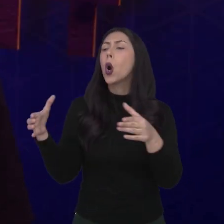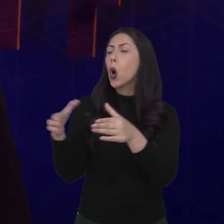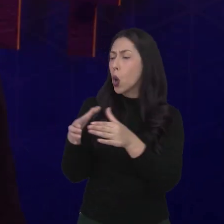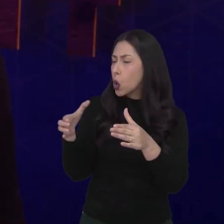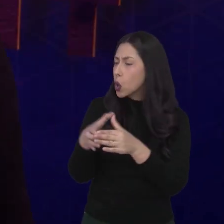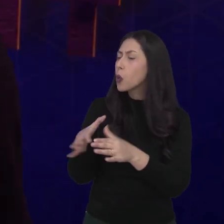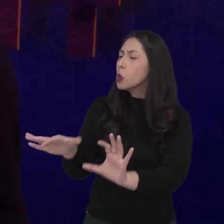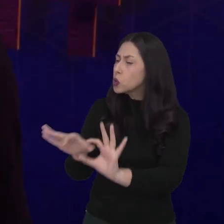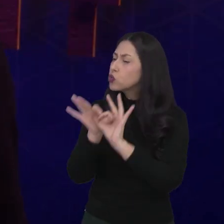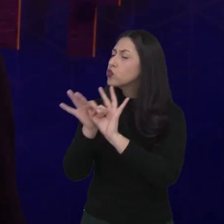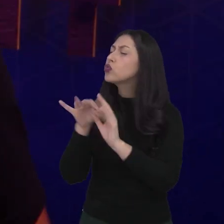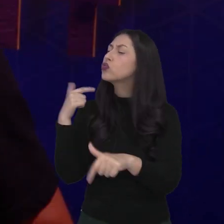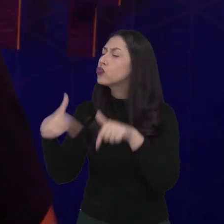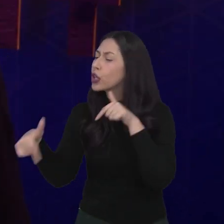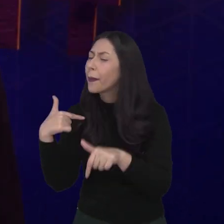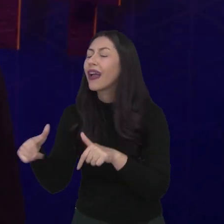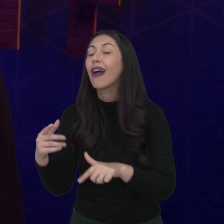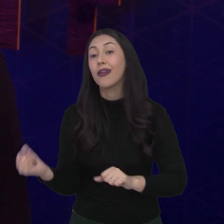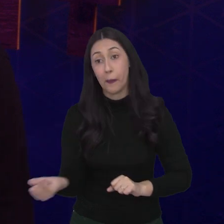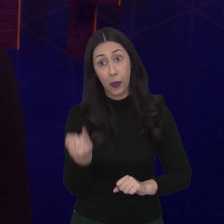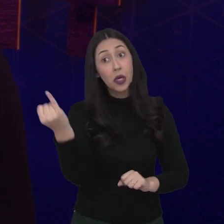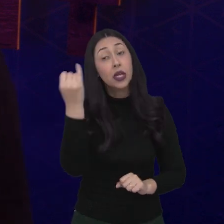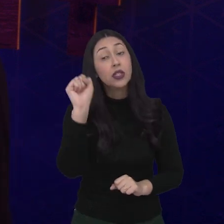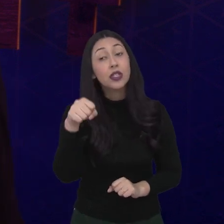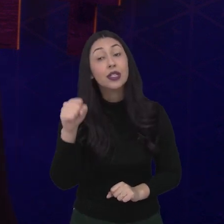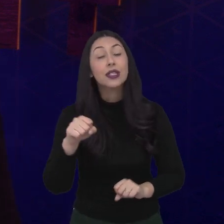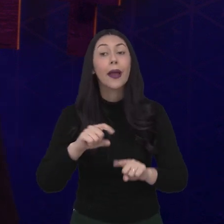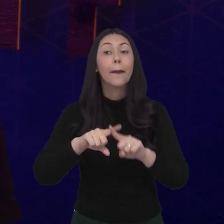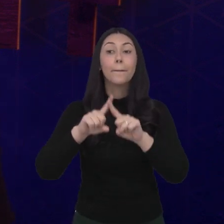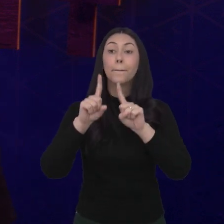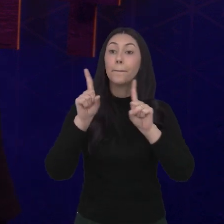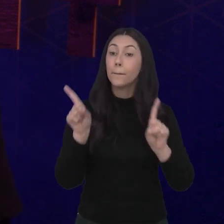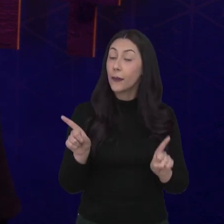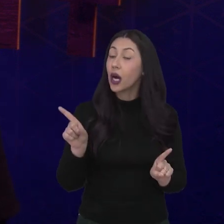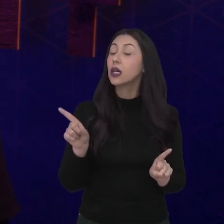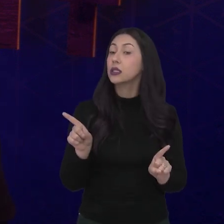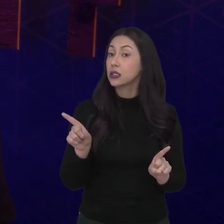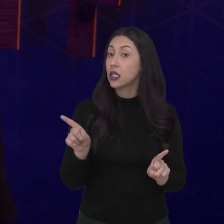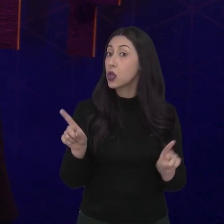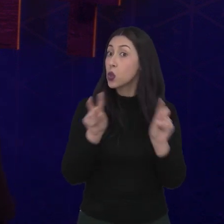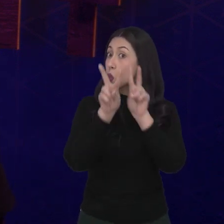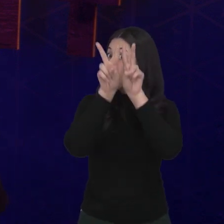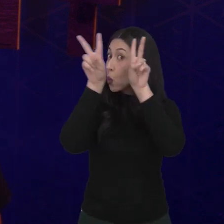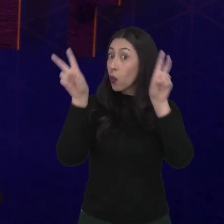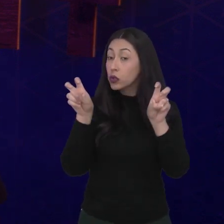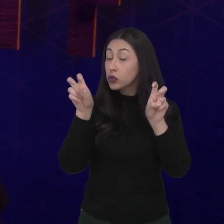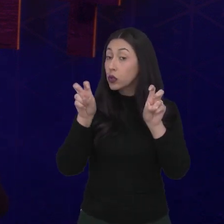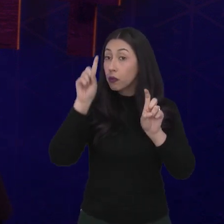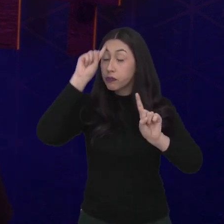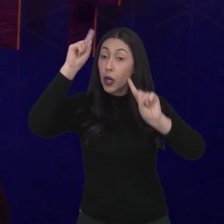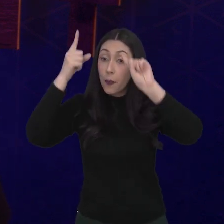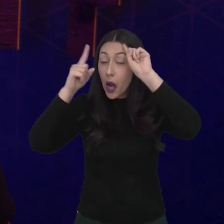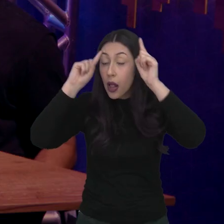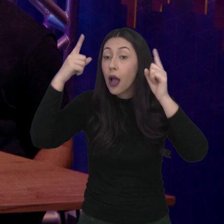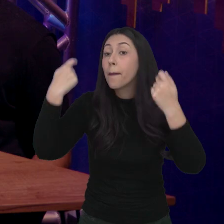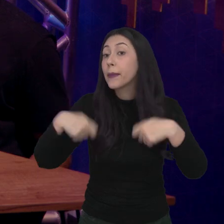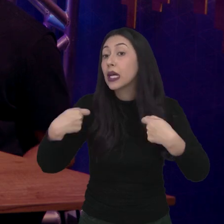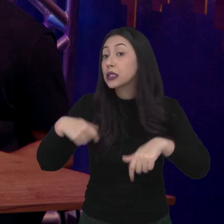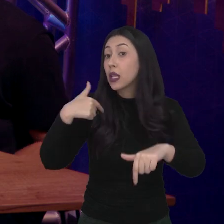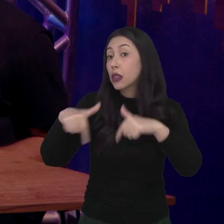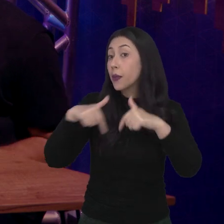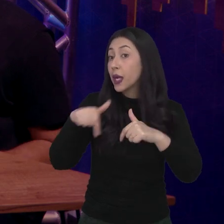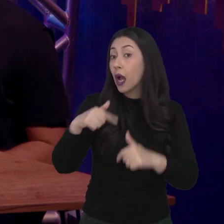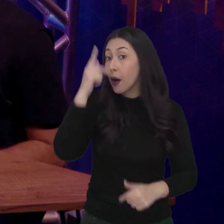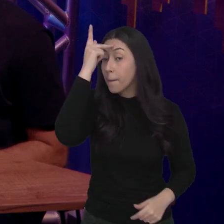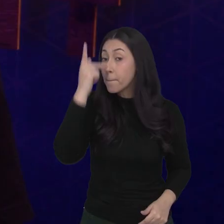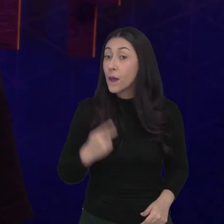trabalho em equipe, trabalho em equipe, trabalho em equipe, trabalhar em equipe é importantíssimo. Porém, em relação à criatividade, você precisa